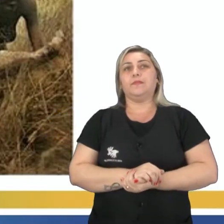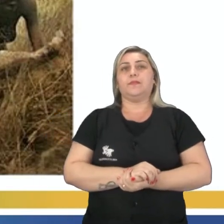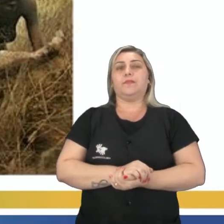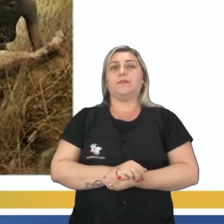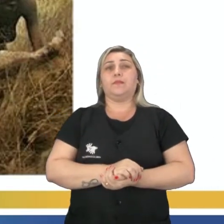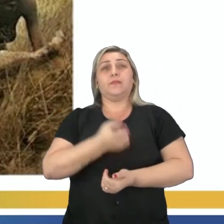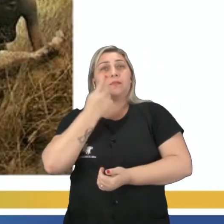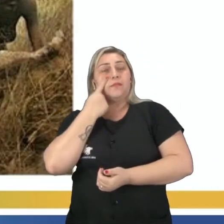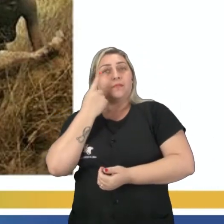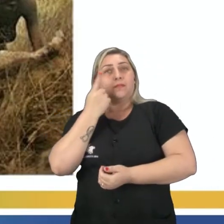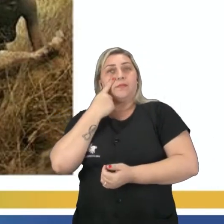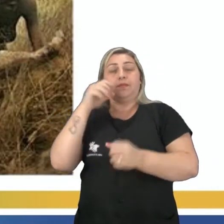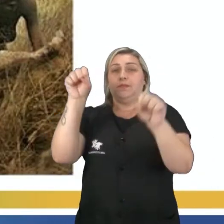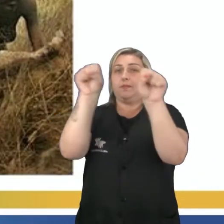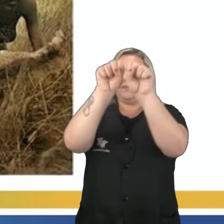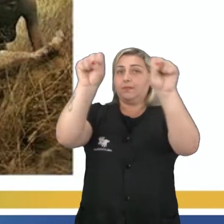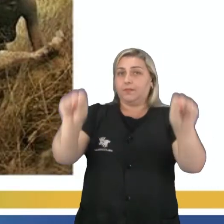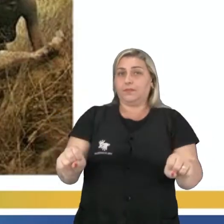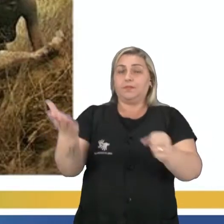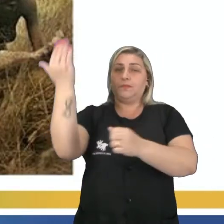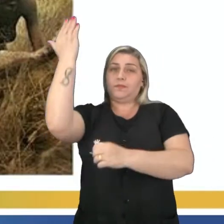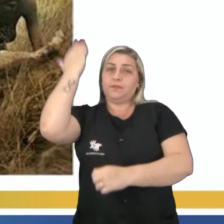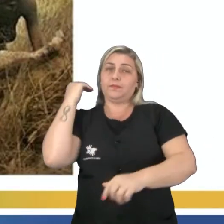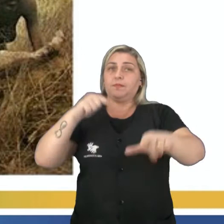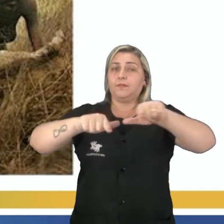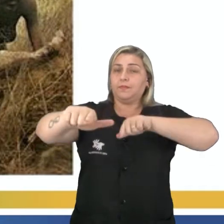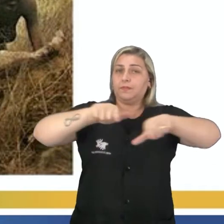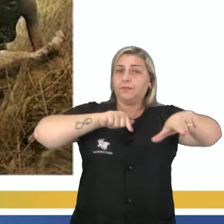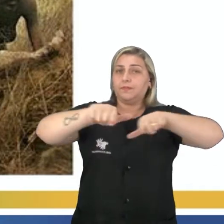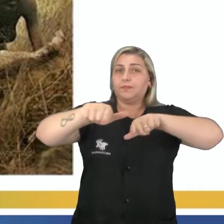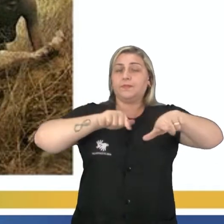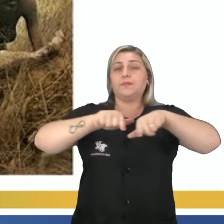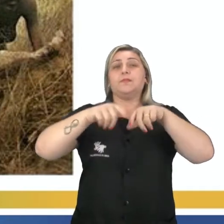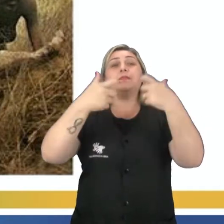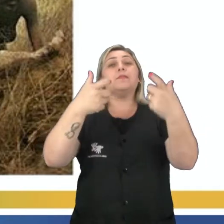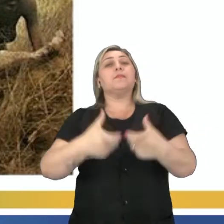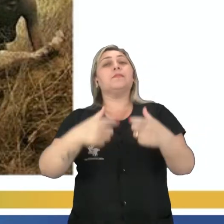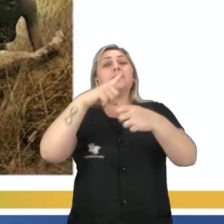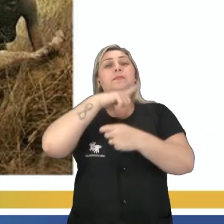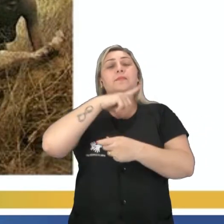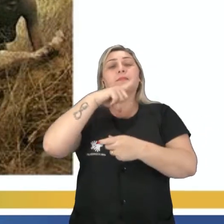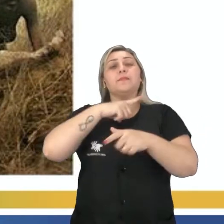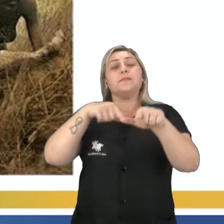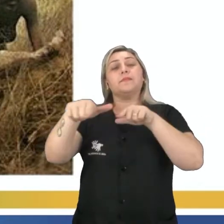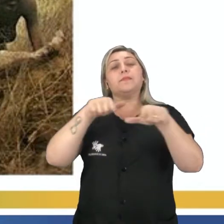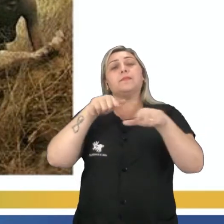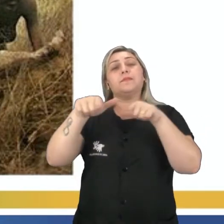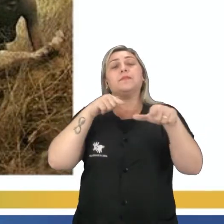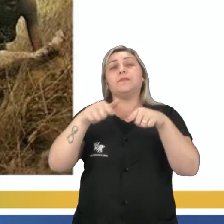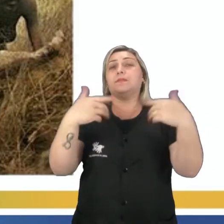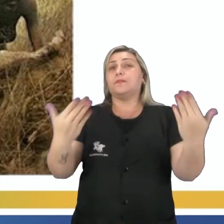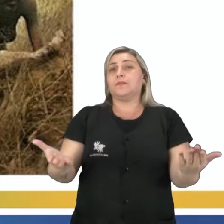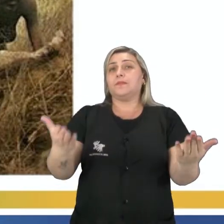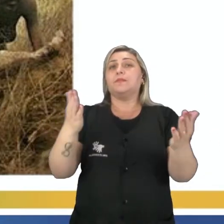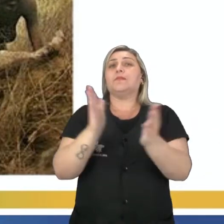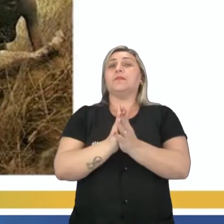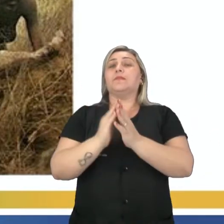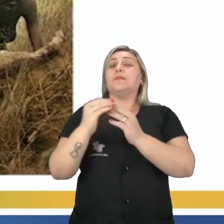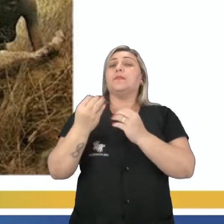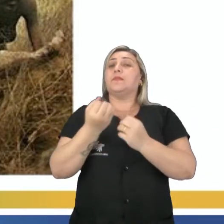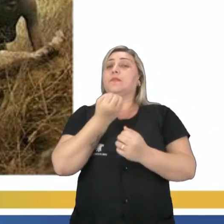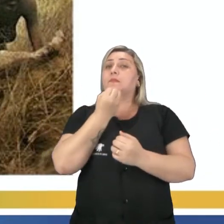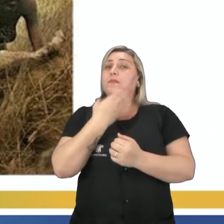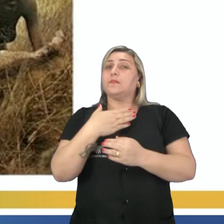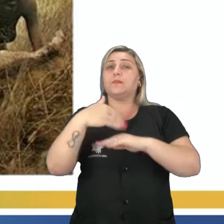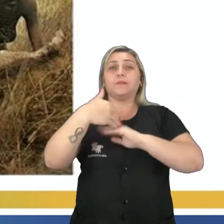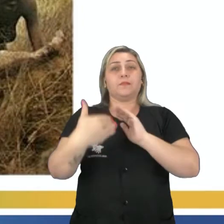Aqui podemos observar esse sistema primitivo, de trabalho primitivo, onde aí eles trabalhavam por um bem comum, para o bem